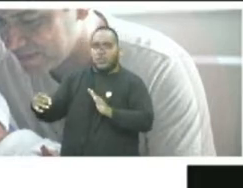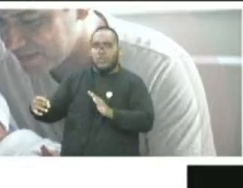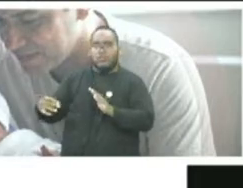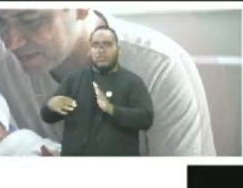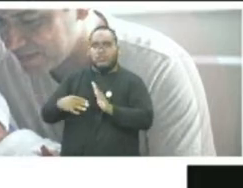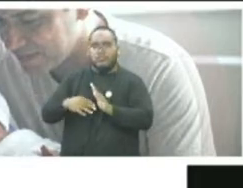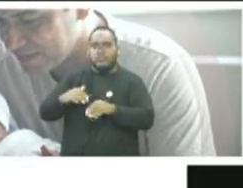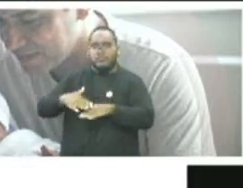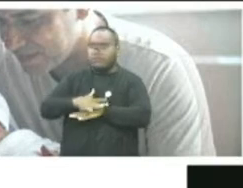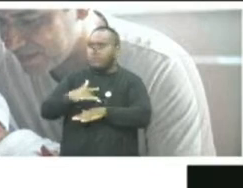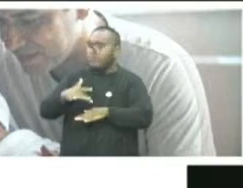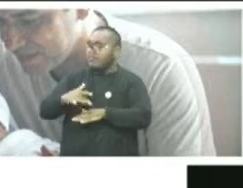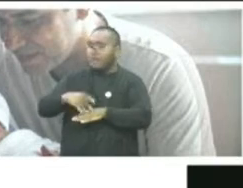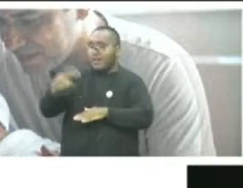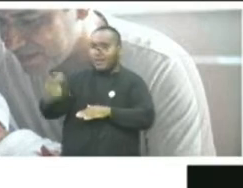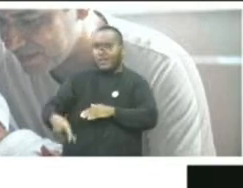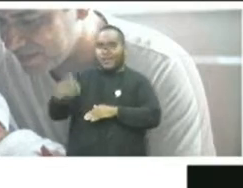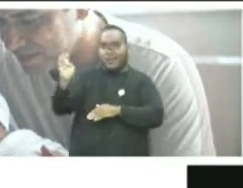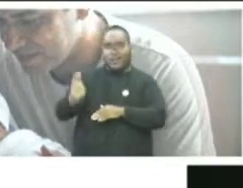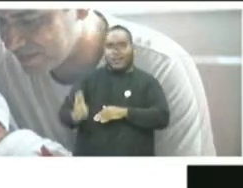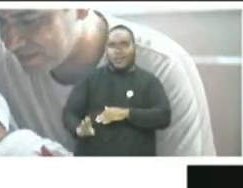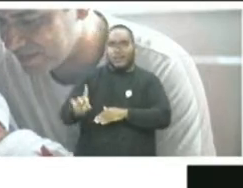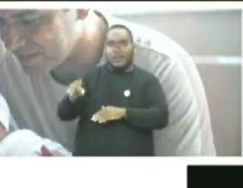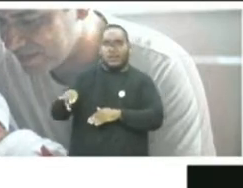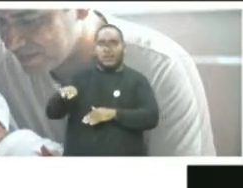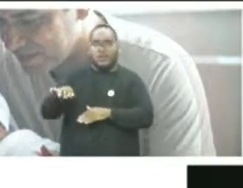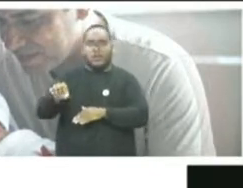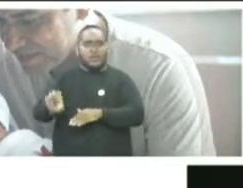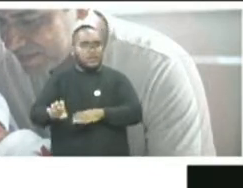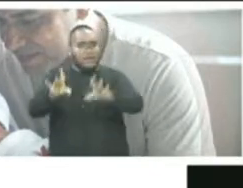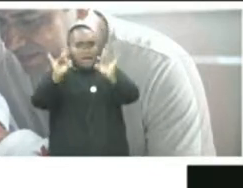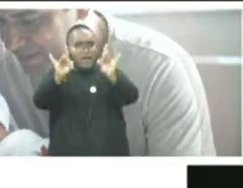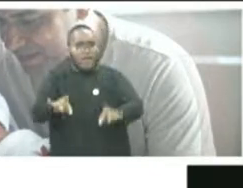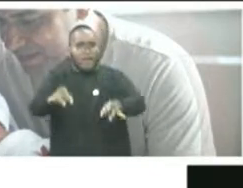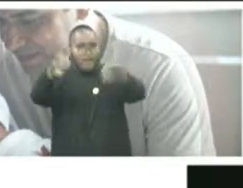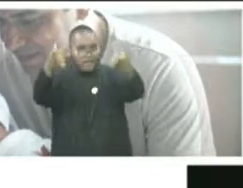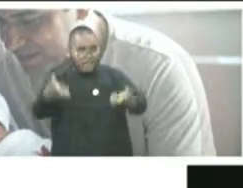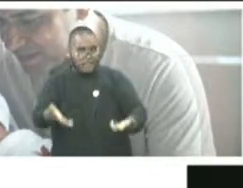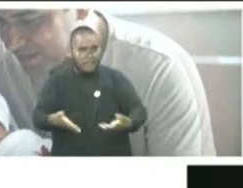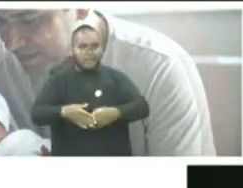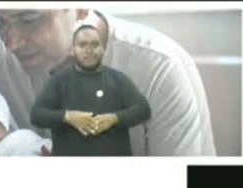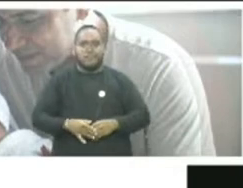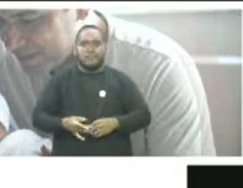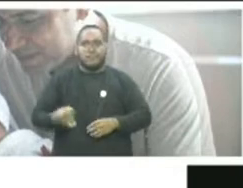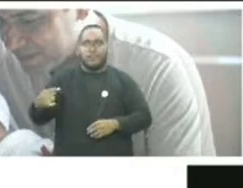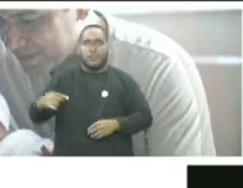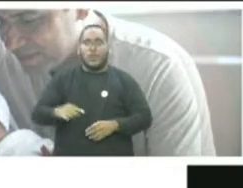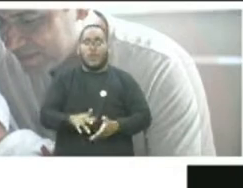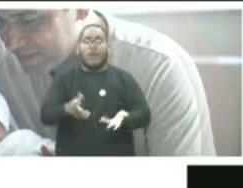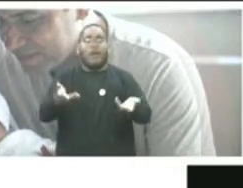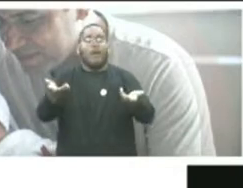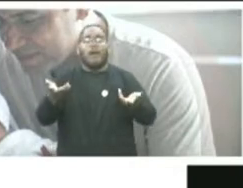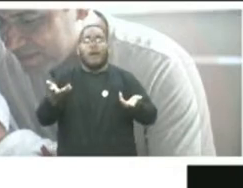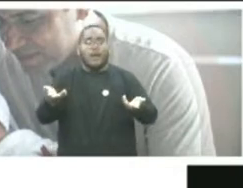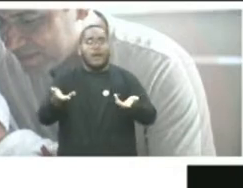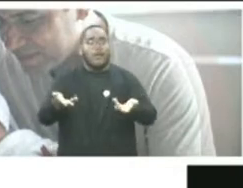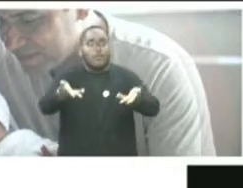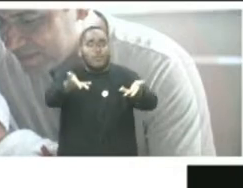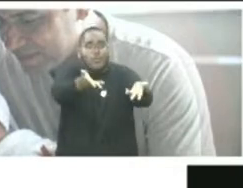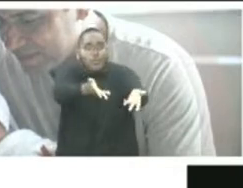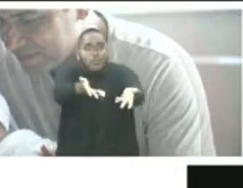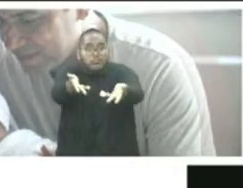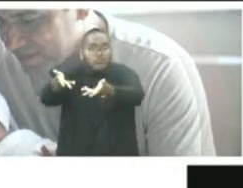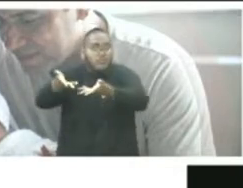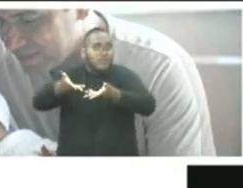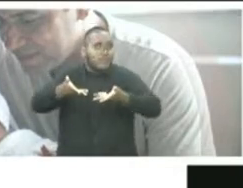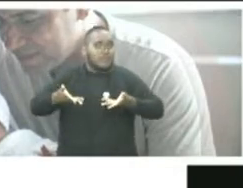vai explicar os detalhes, e a gente quer fazer um convite amplo e dizer